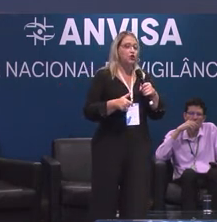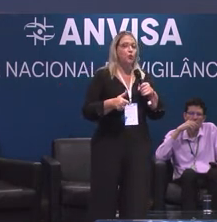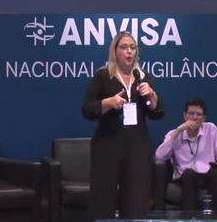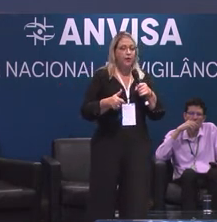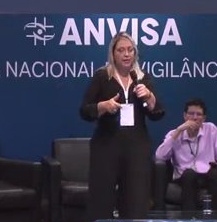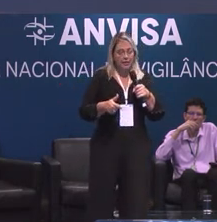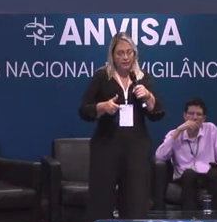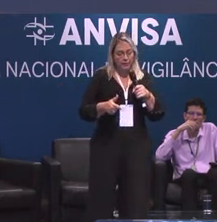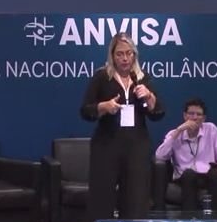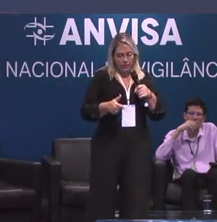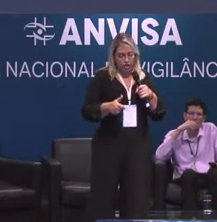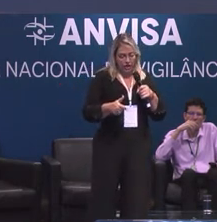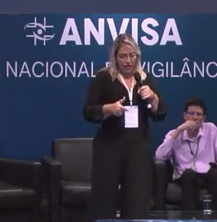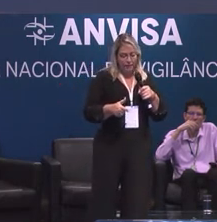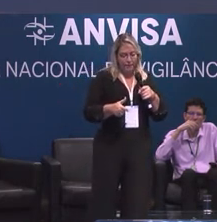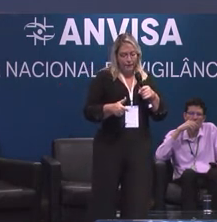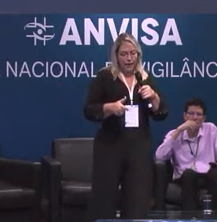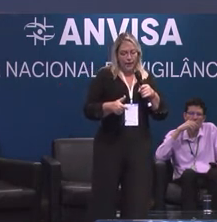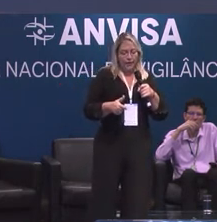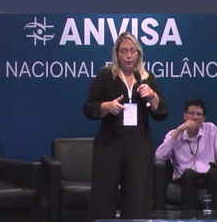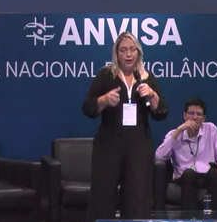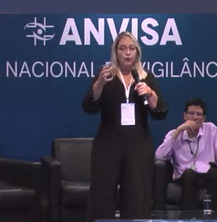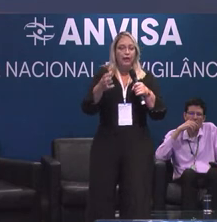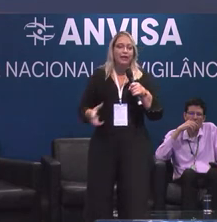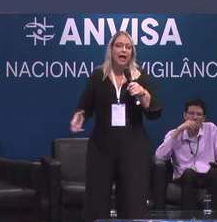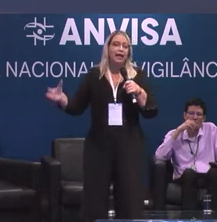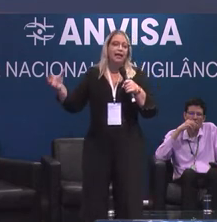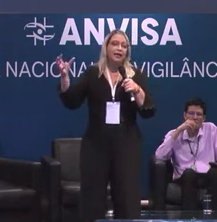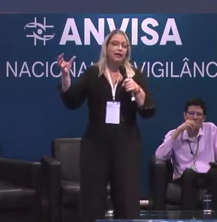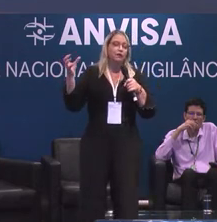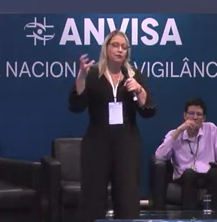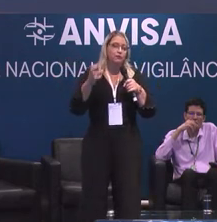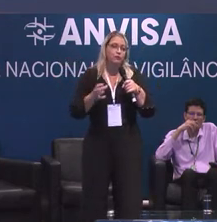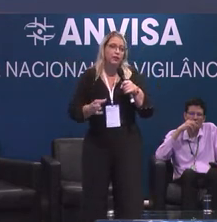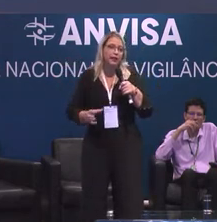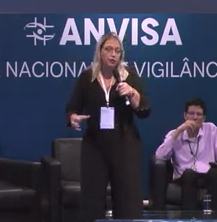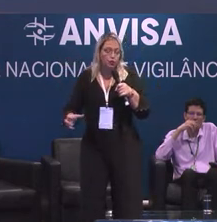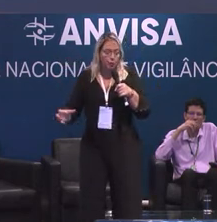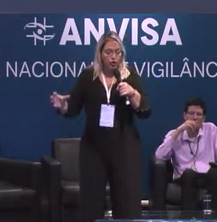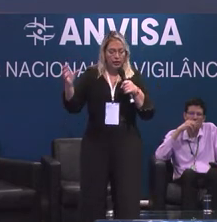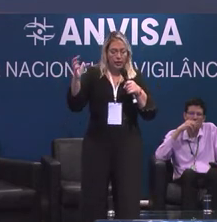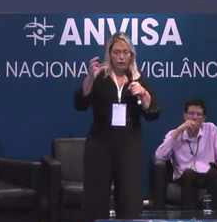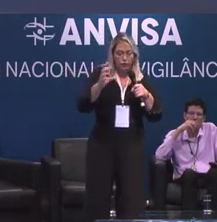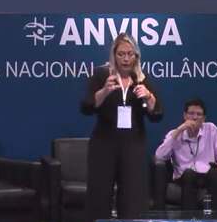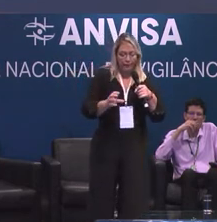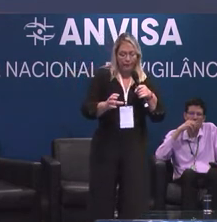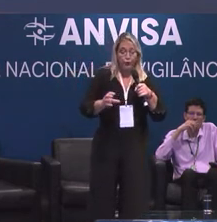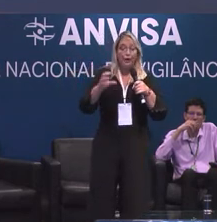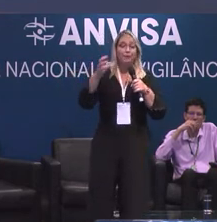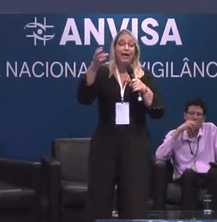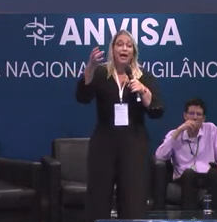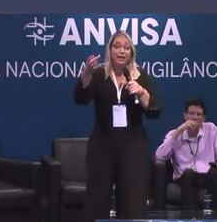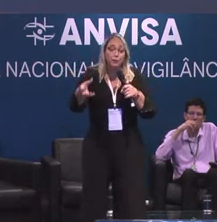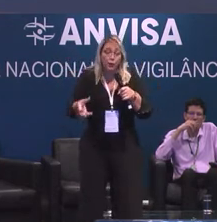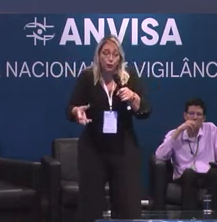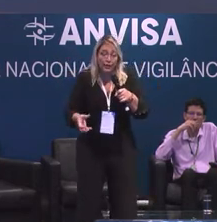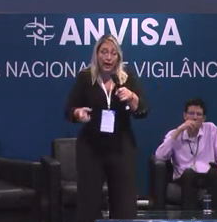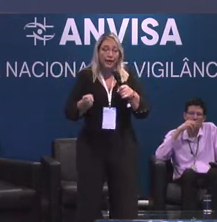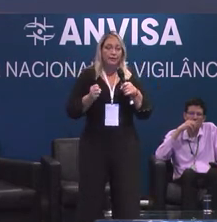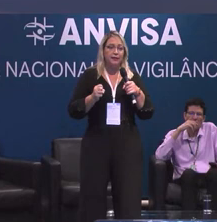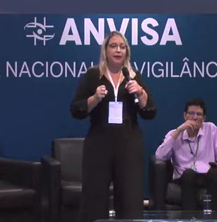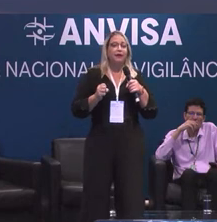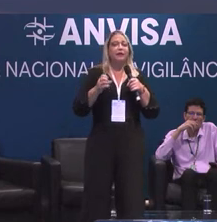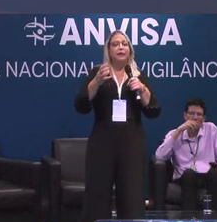como alicerce para o SGQ. Então, ele não detalha, né, não detalha os objetivos, não detalha as